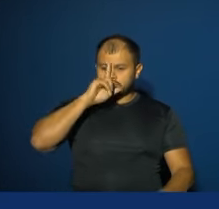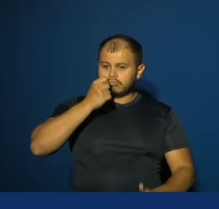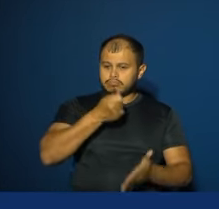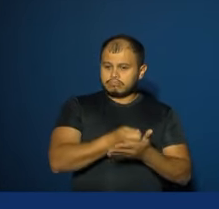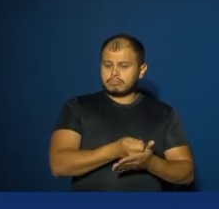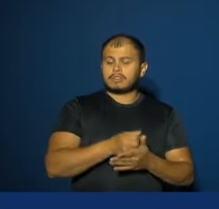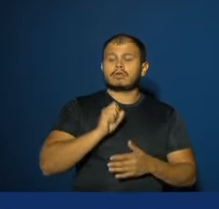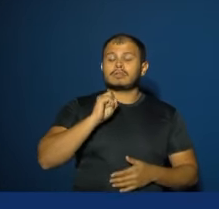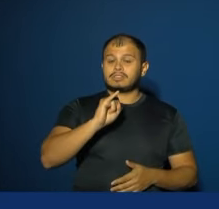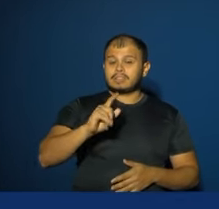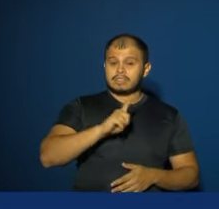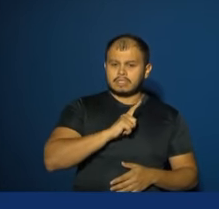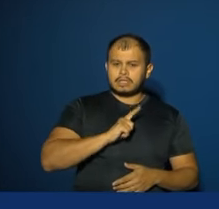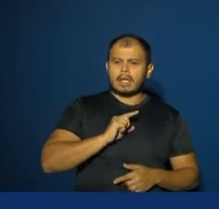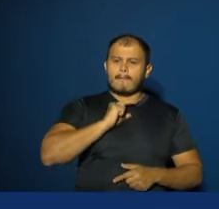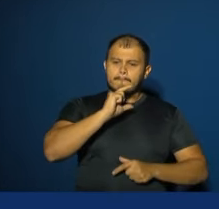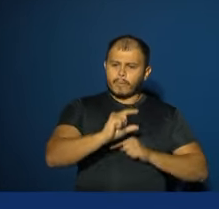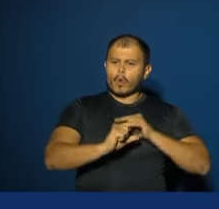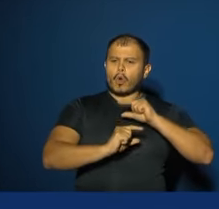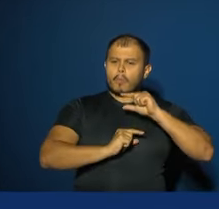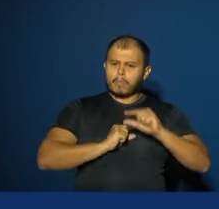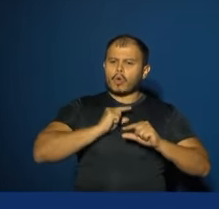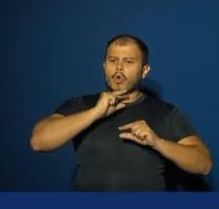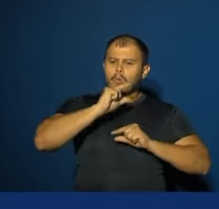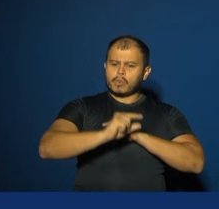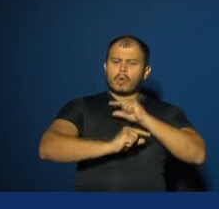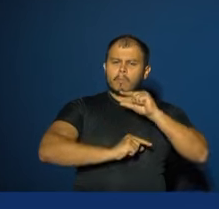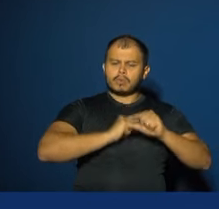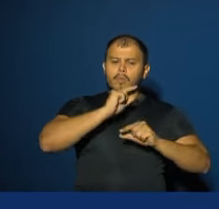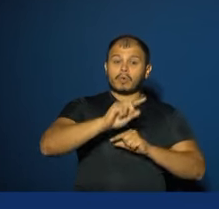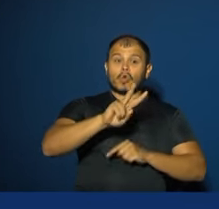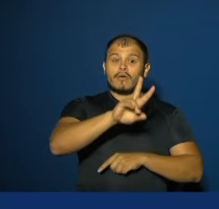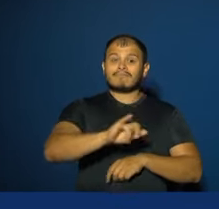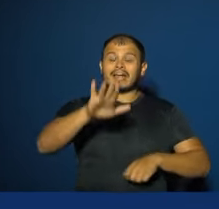que, gradativamente, nós